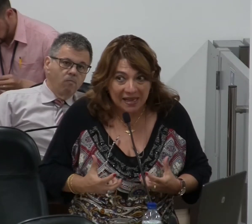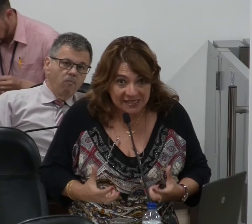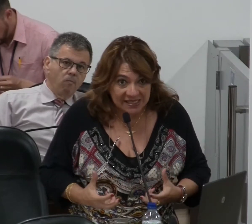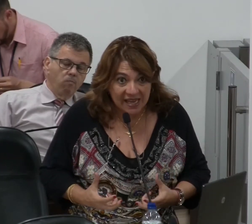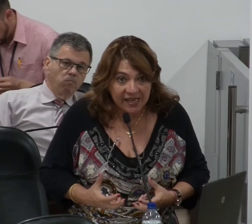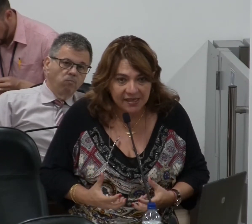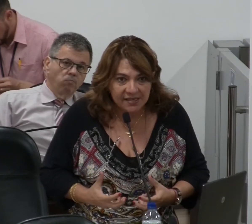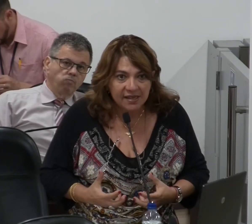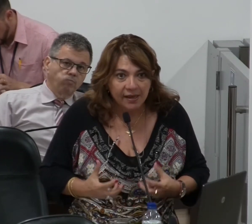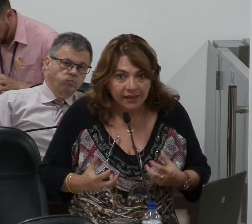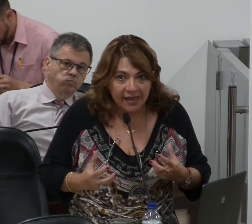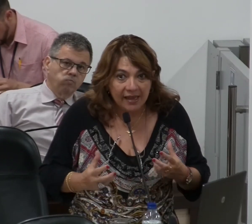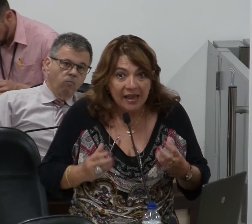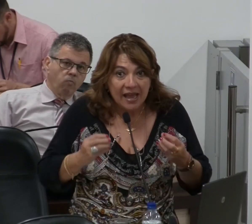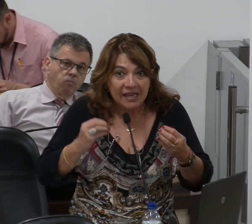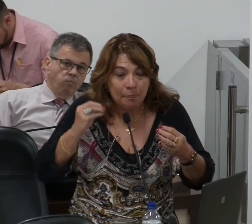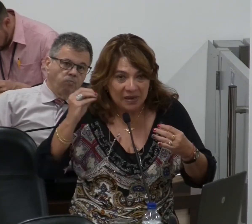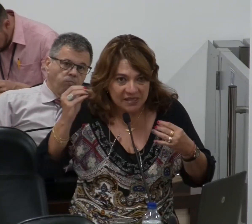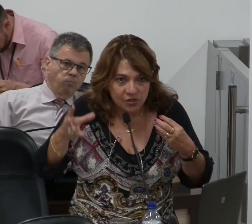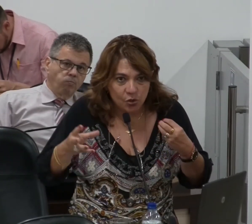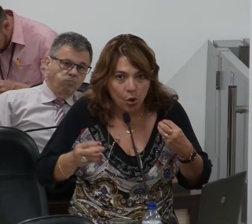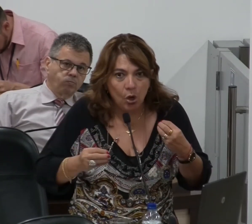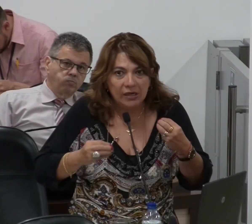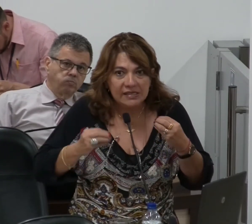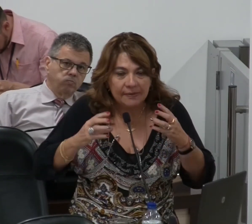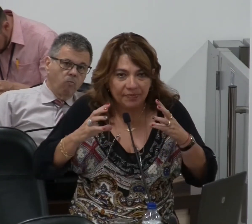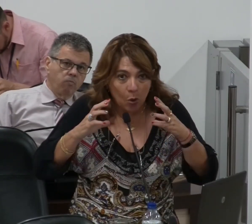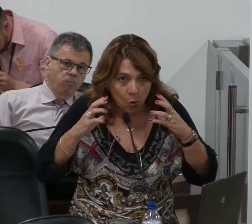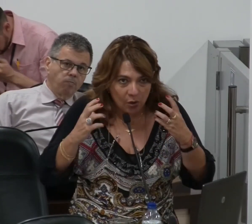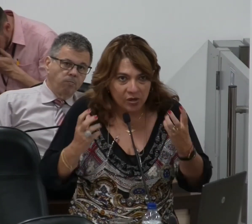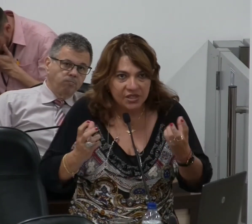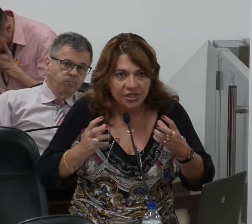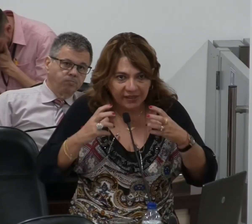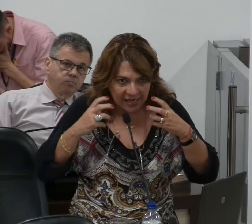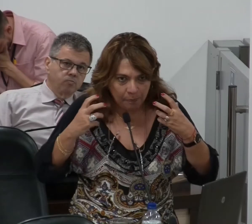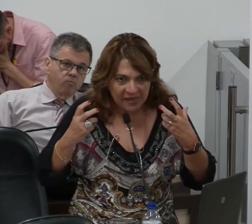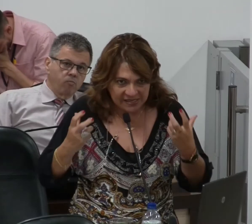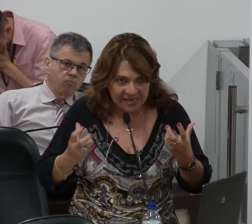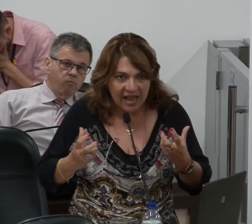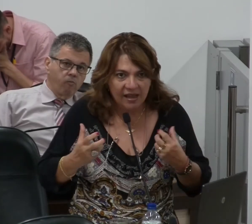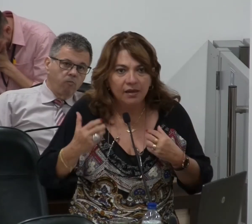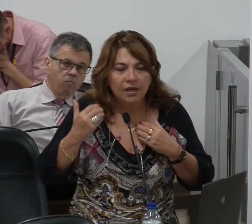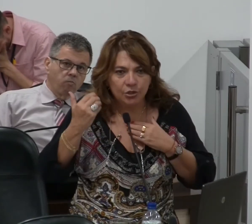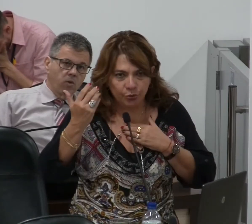ser parceiras, né, ir para as escolas. Alguma coisa a gente tem que